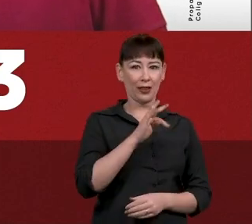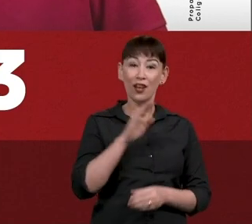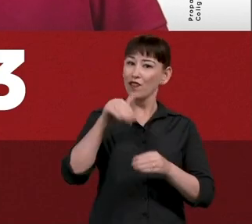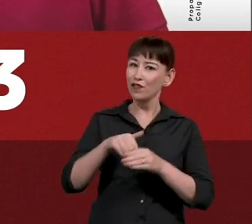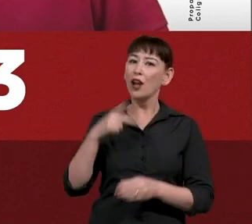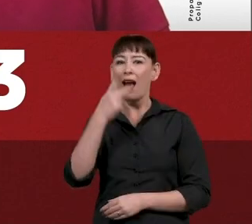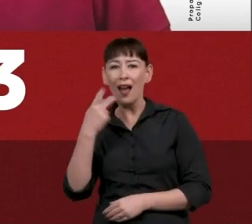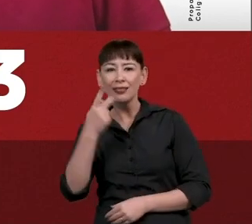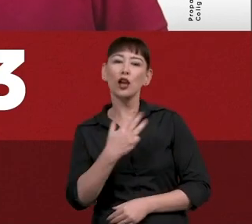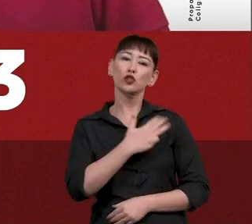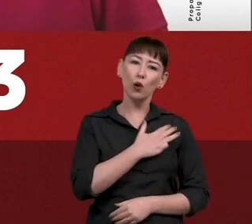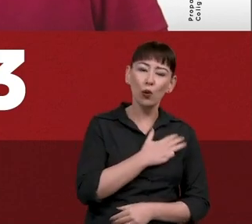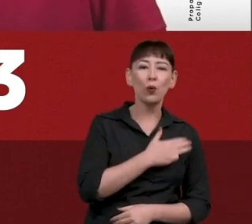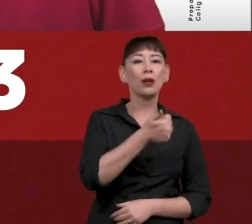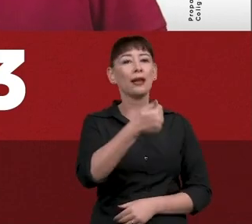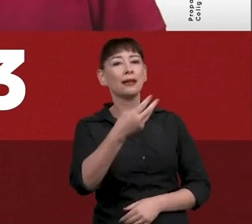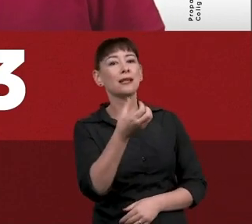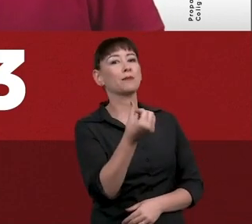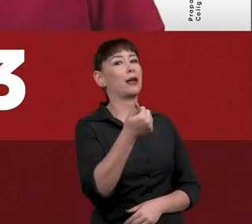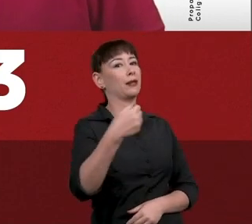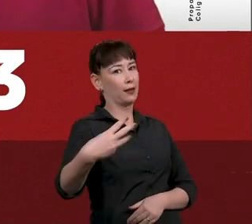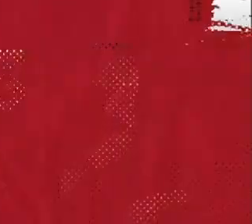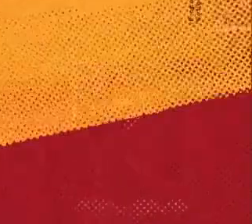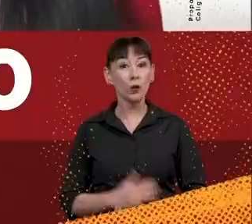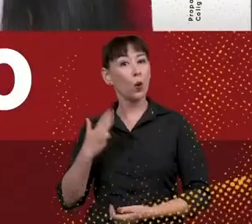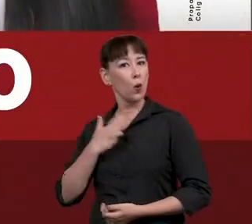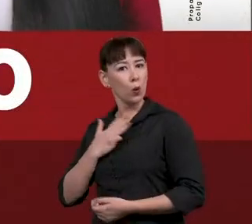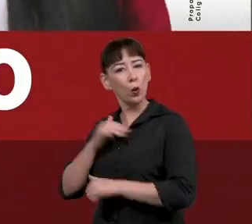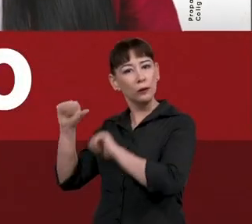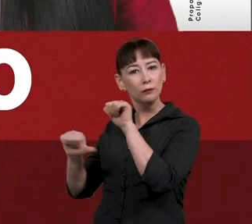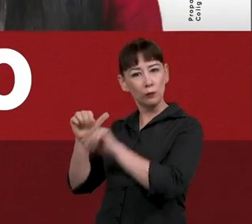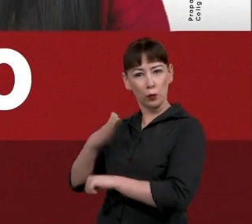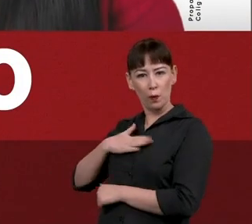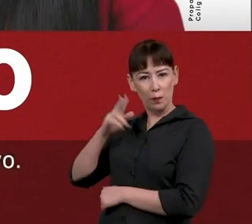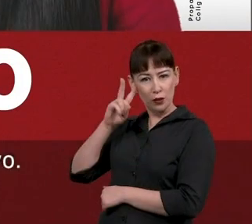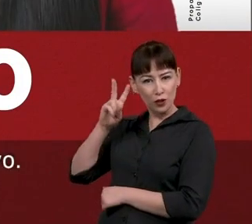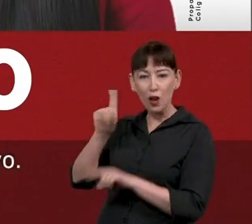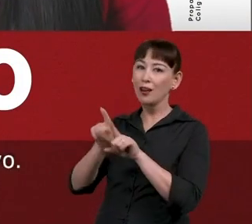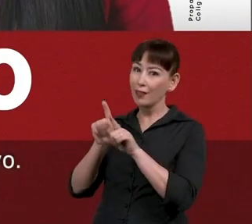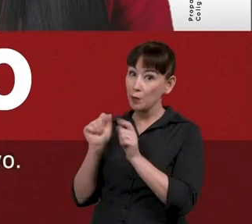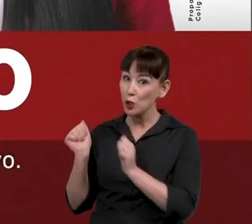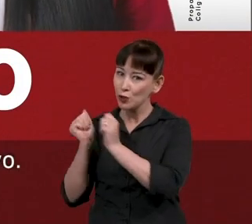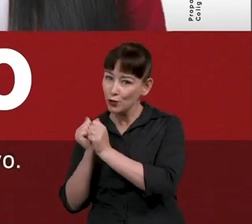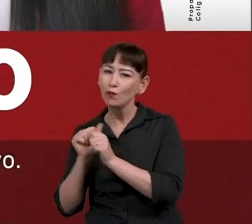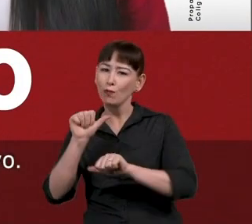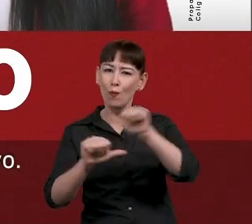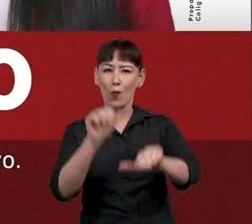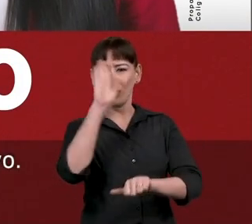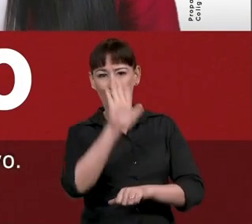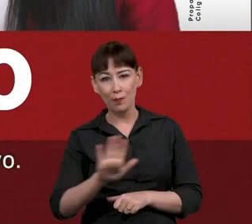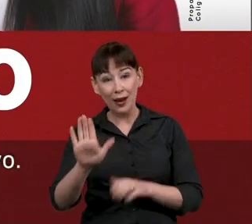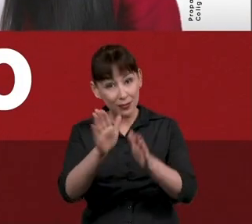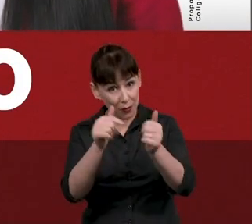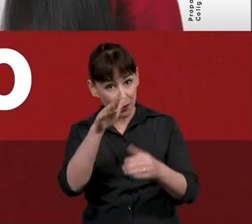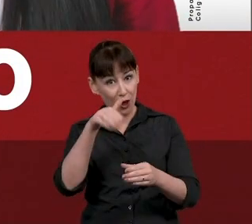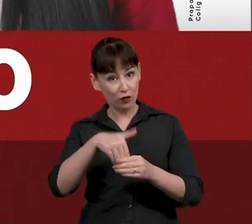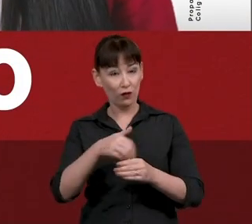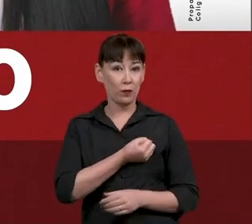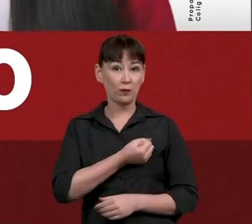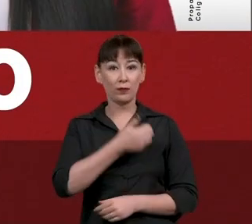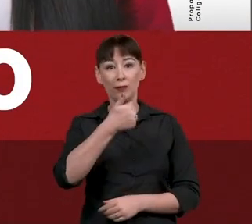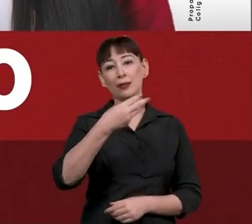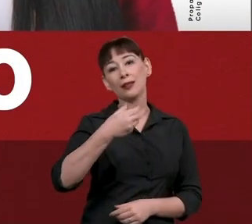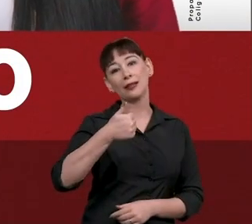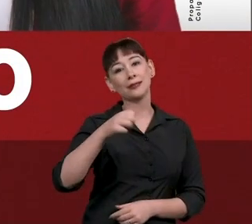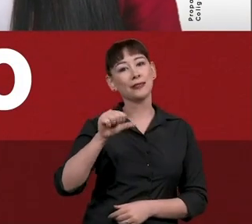PT. Vote Lula Haddad, vote Betão, 13613. Lula mudou a minha história. Junto com ele, vamos fazer o Brasil feliz de novo. Peço seu